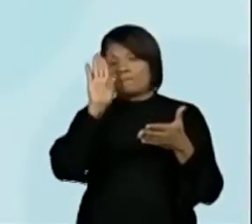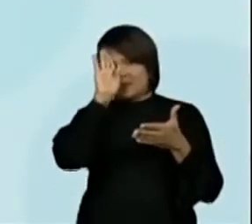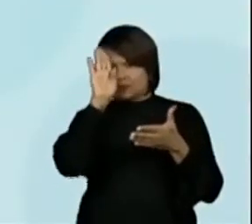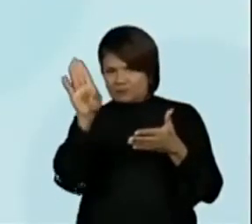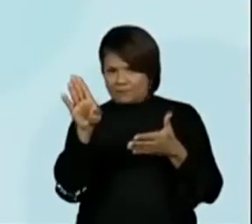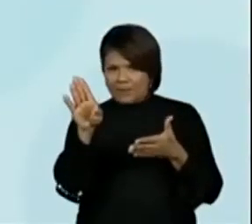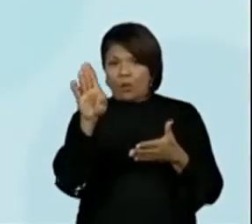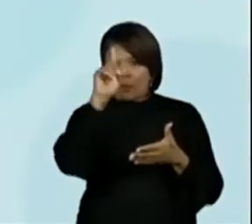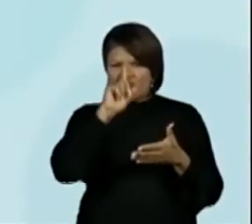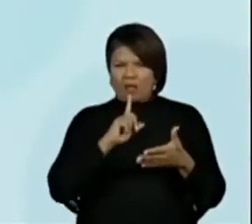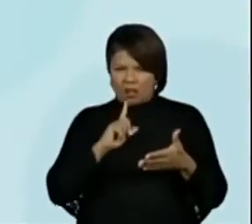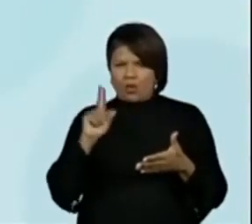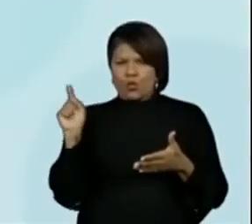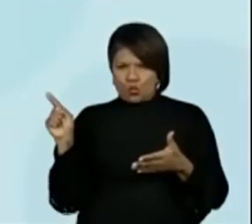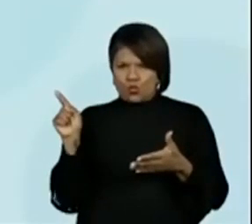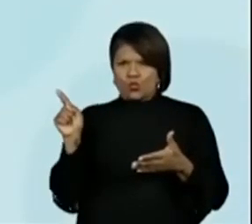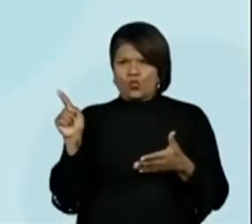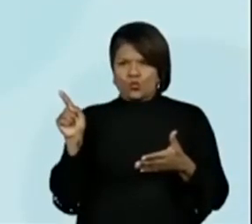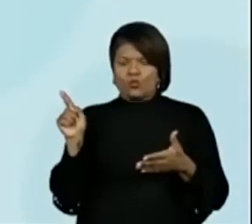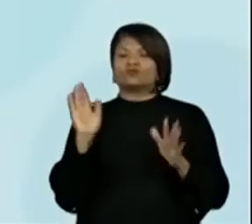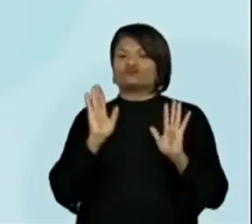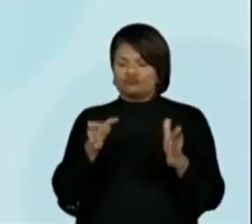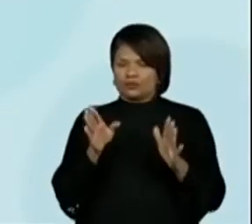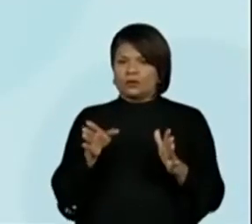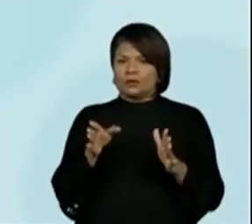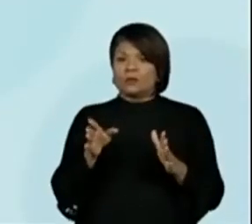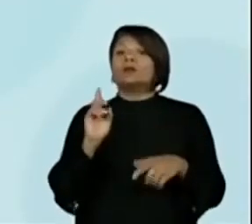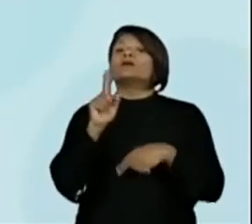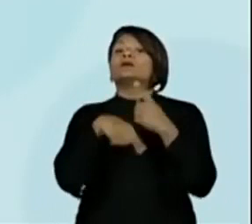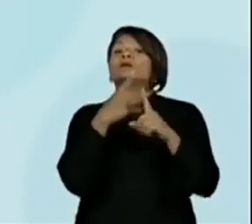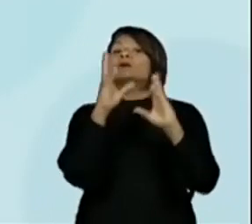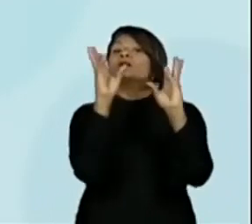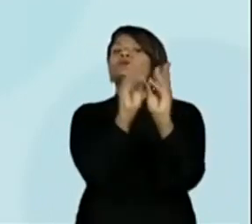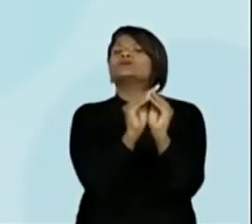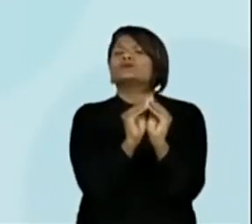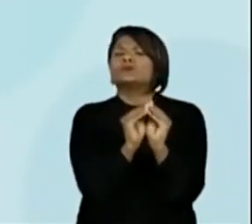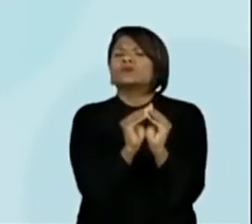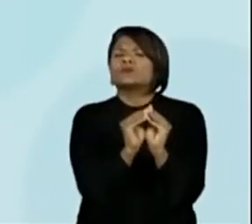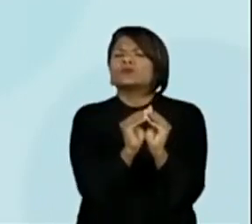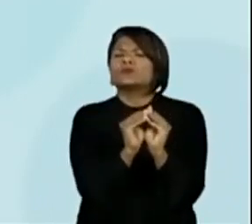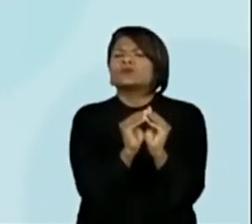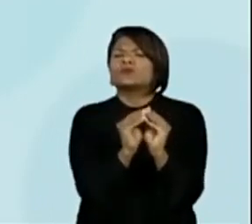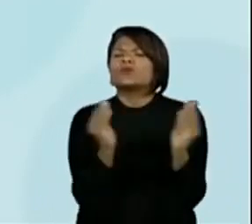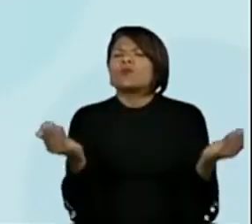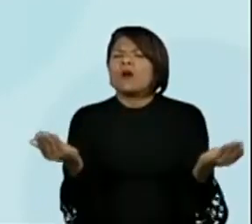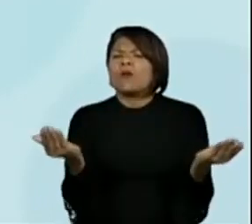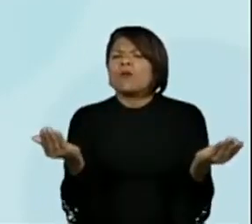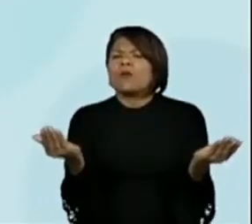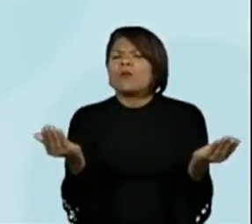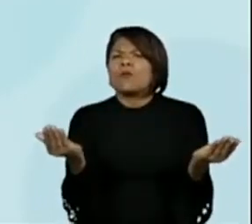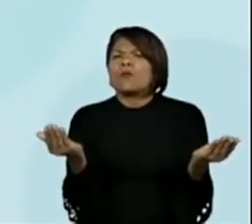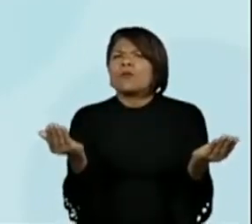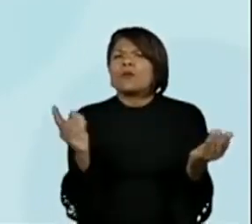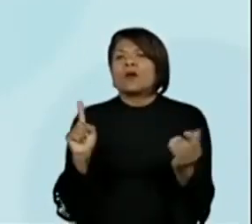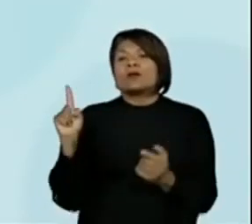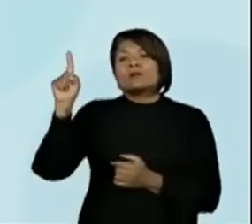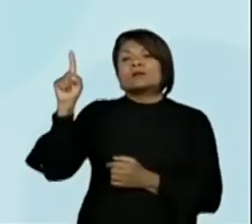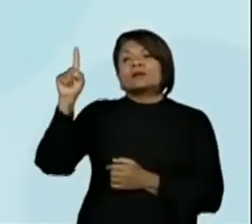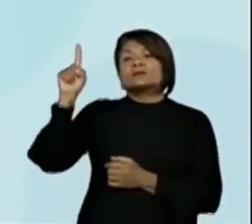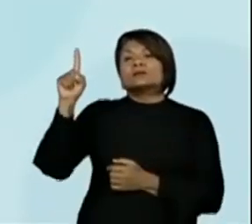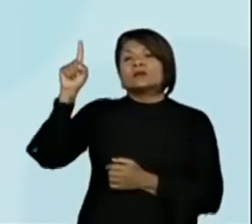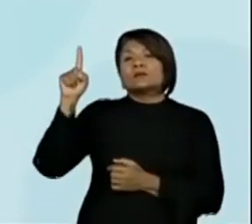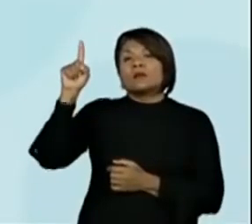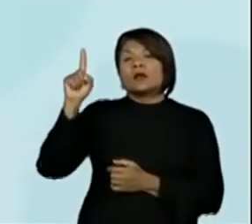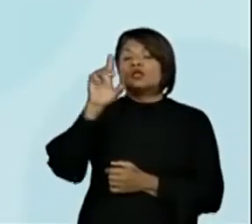partes principais, ok? E qual é o resumo desse parágrafo? Dinos, aqui é o meu resumo, eu posso